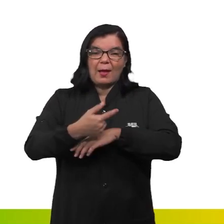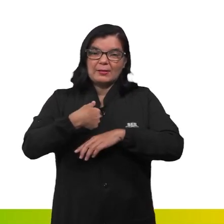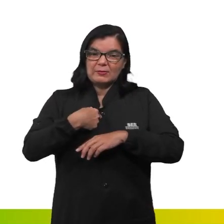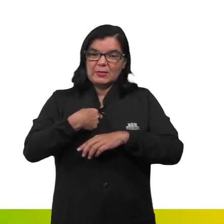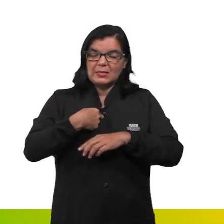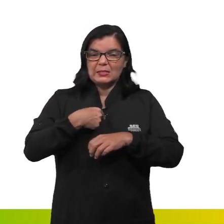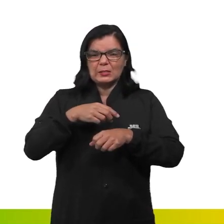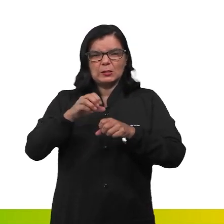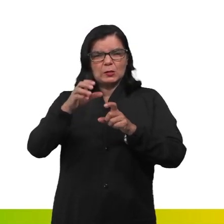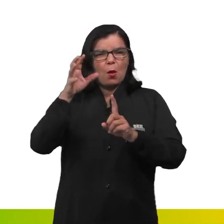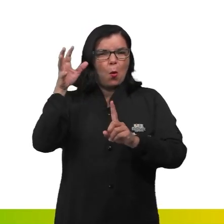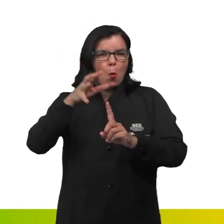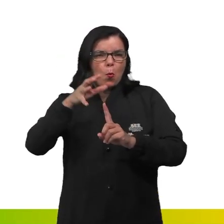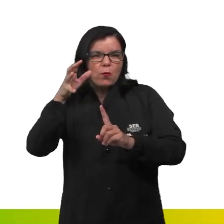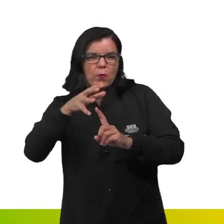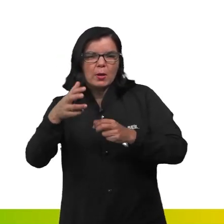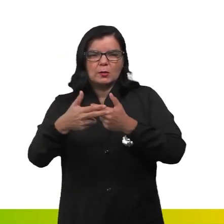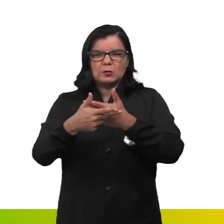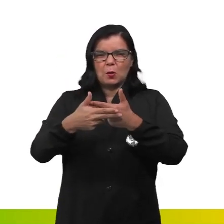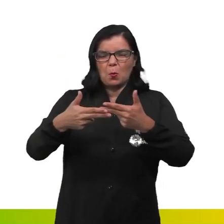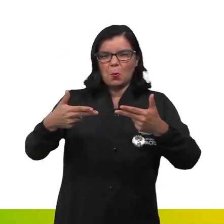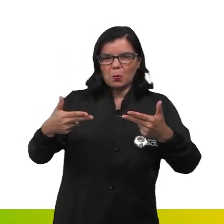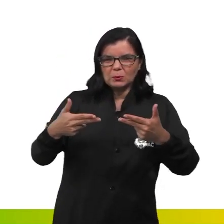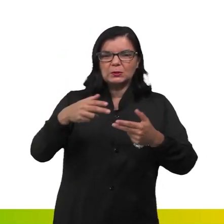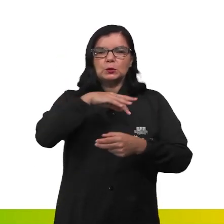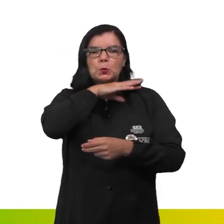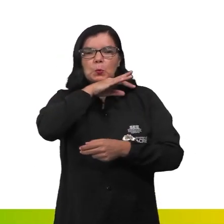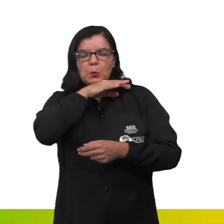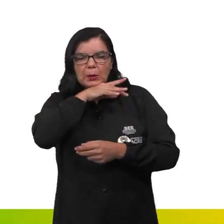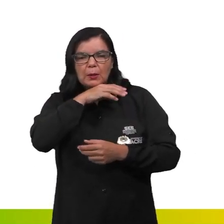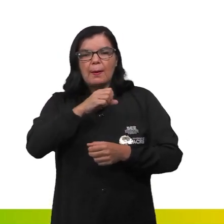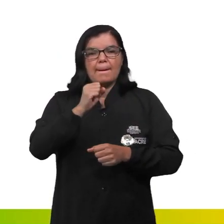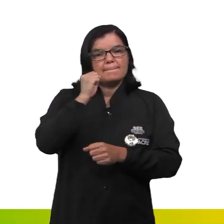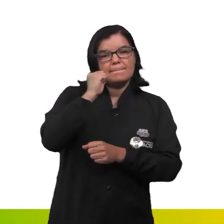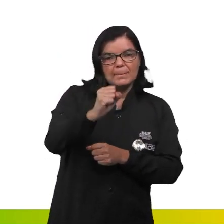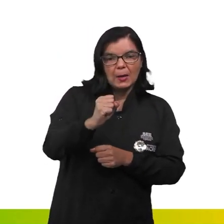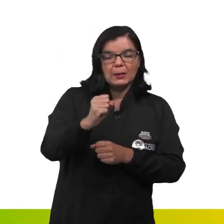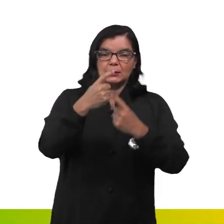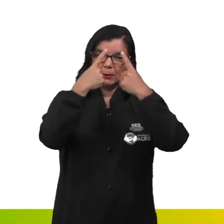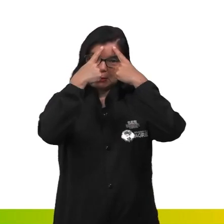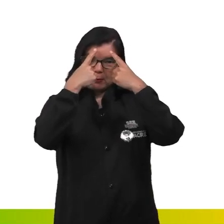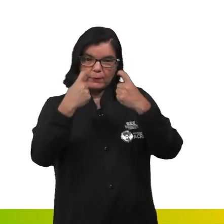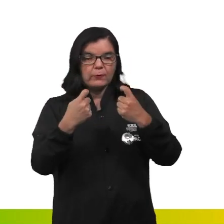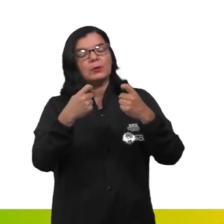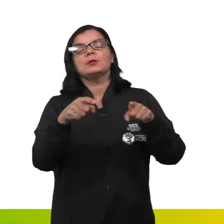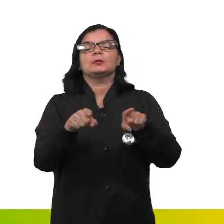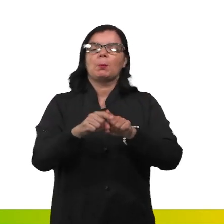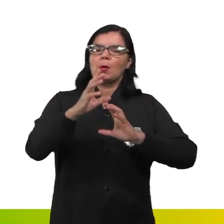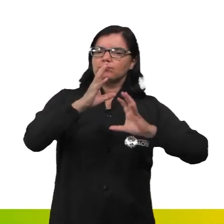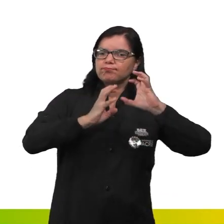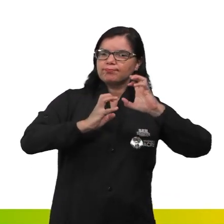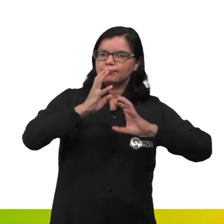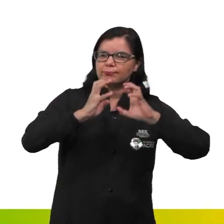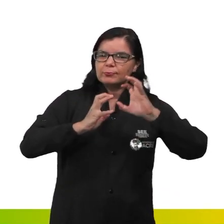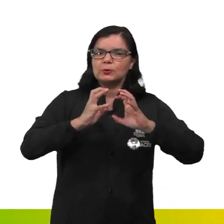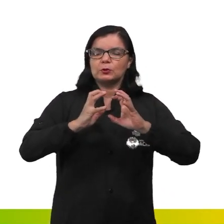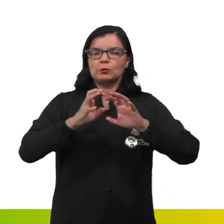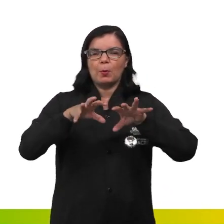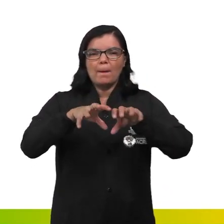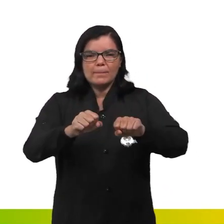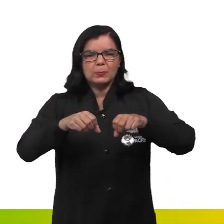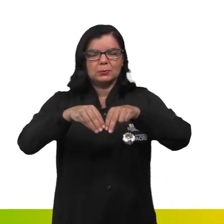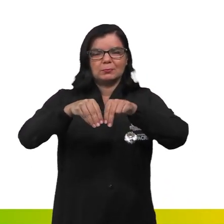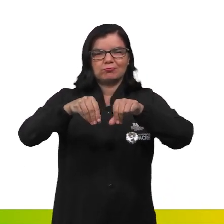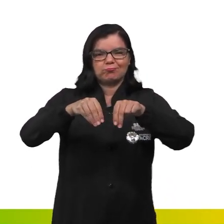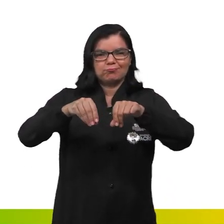indígenas, matam, violentam sexualmente, enfim. Conflitos pela posse da terra.